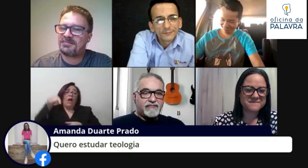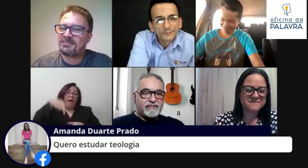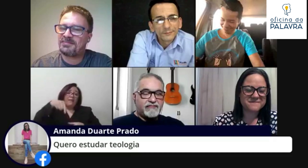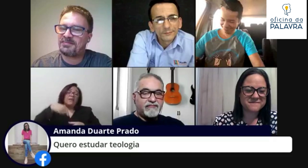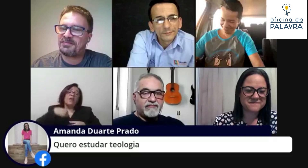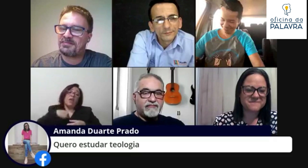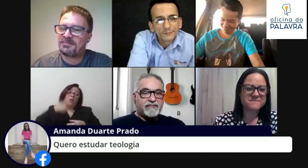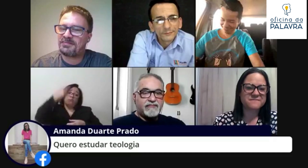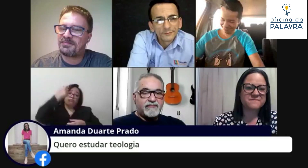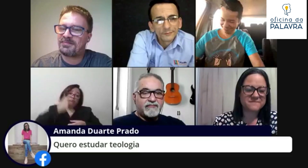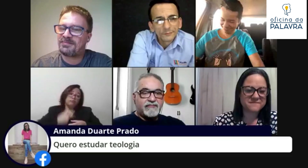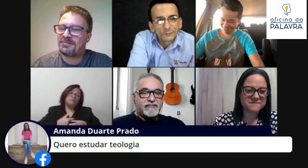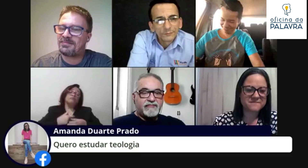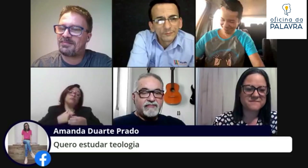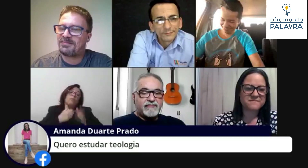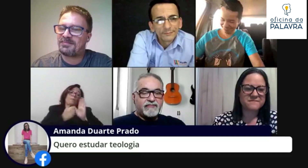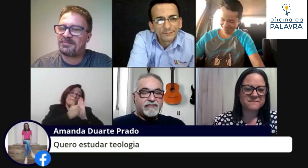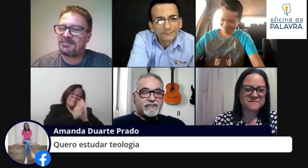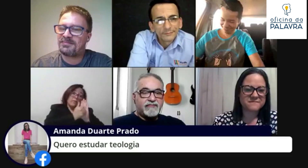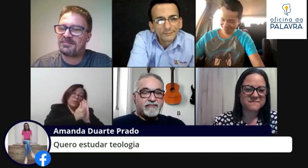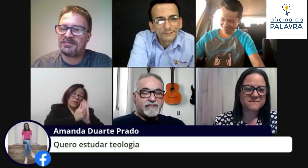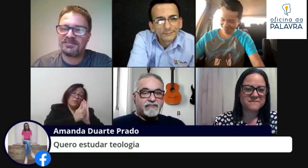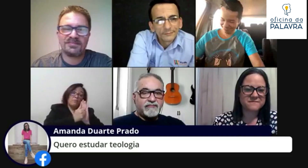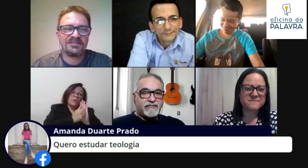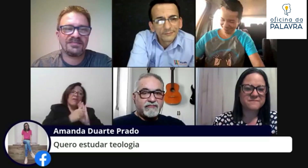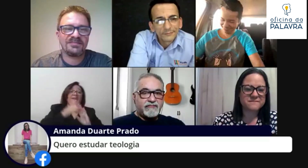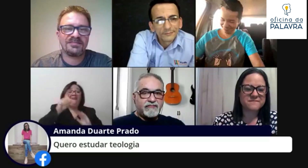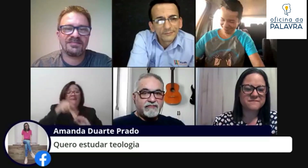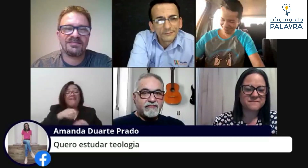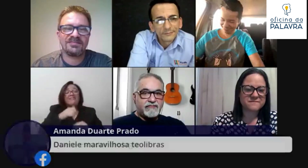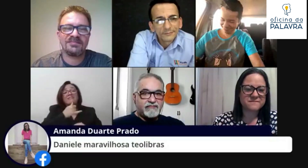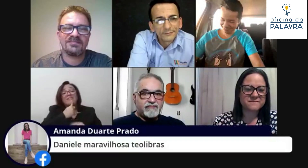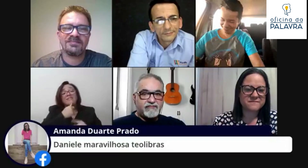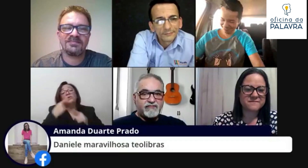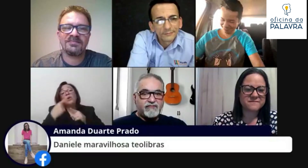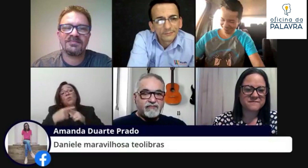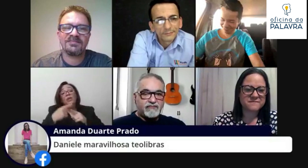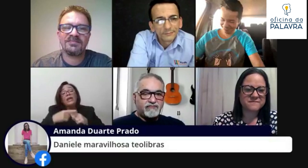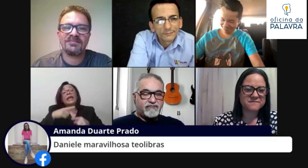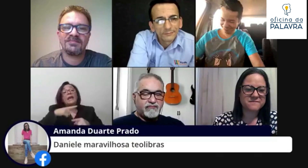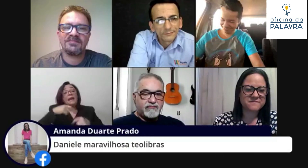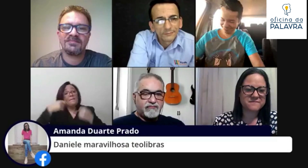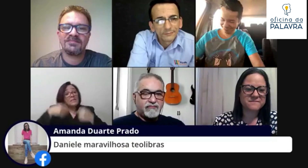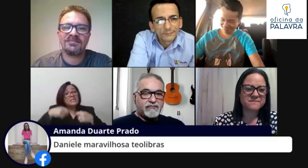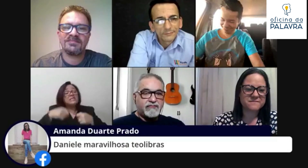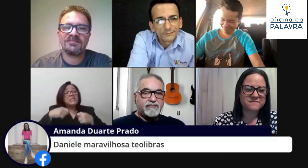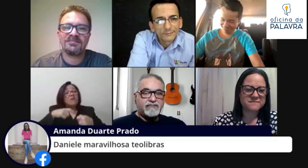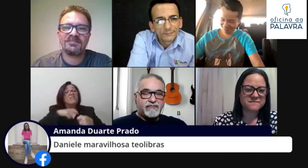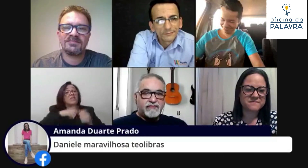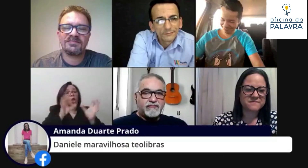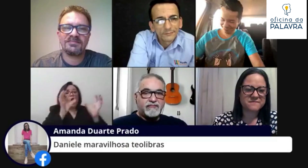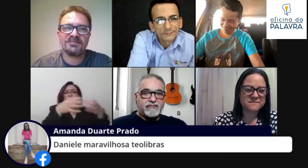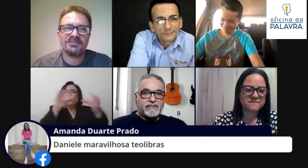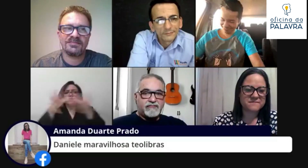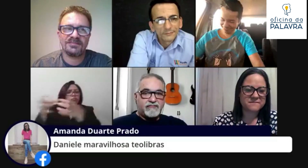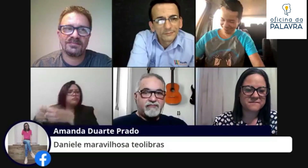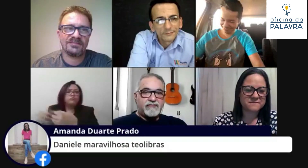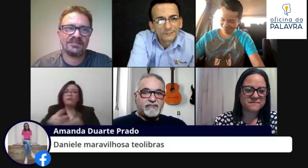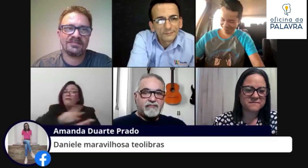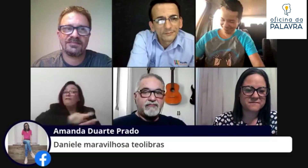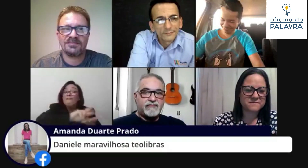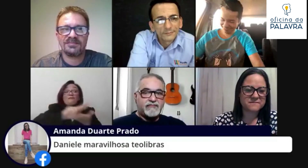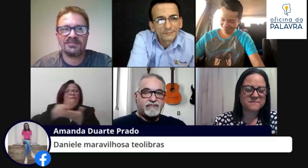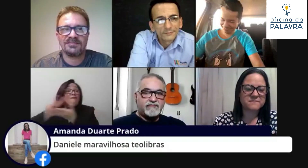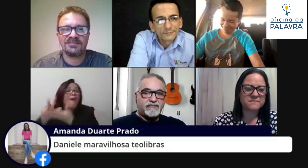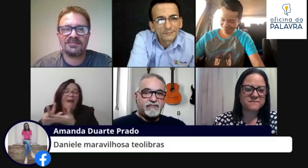igreja. Então, para mim, isso é muito triste, porque eram para ter mais organizações